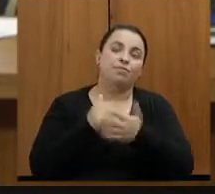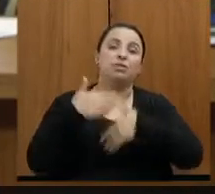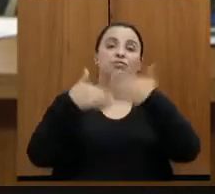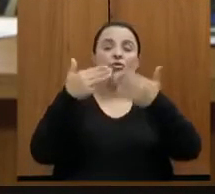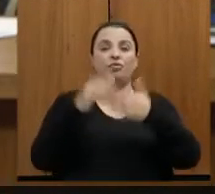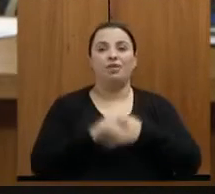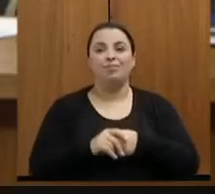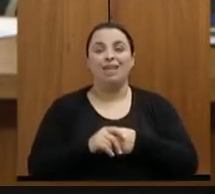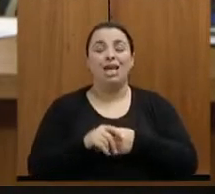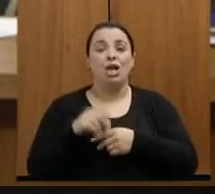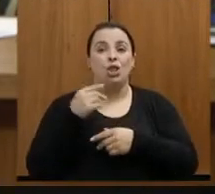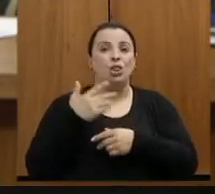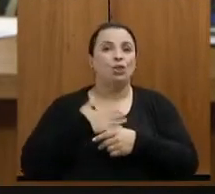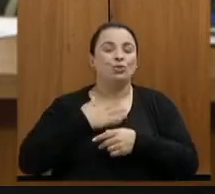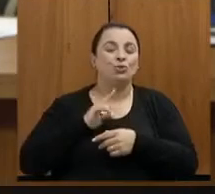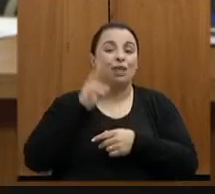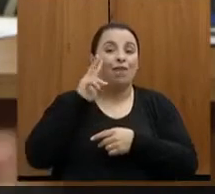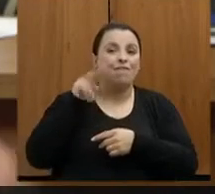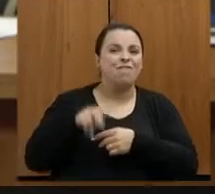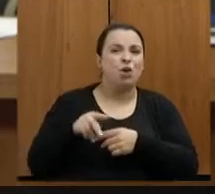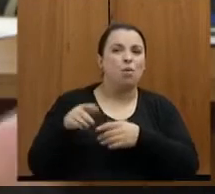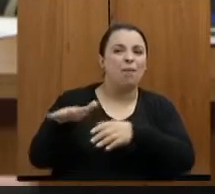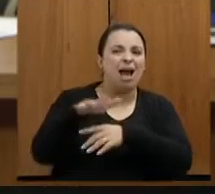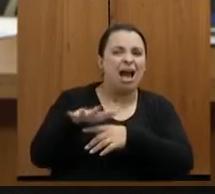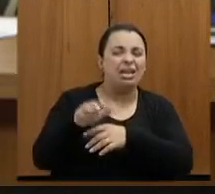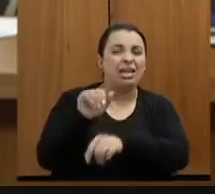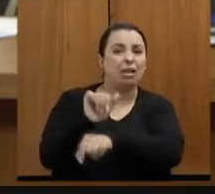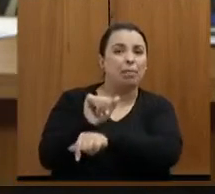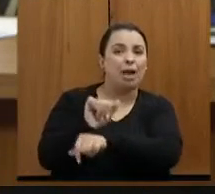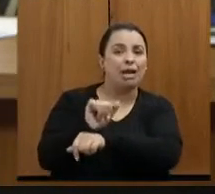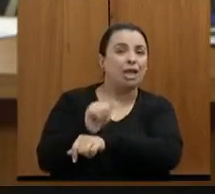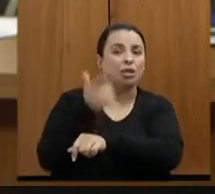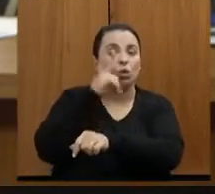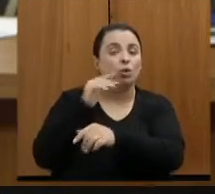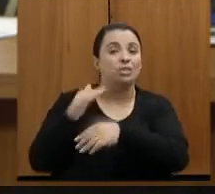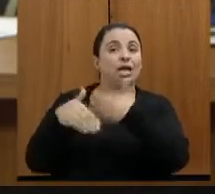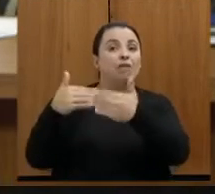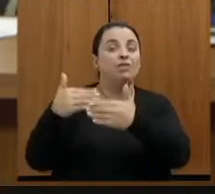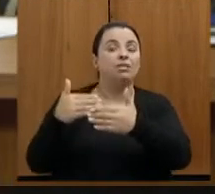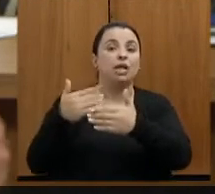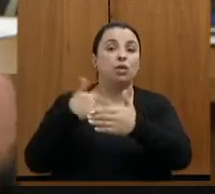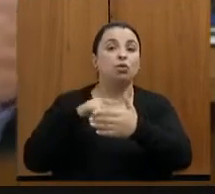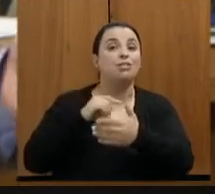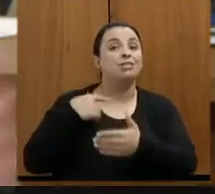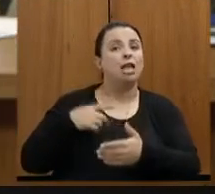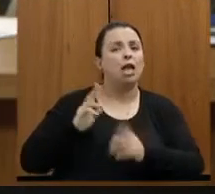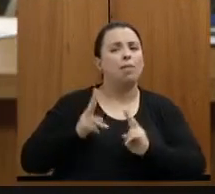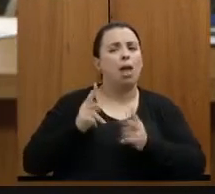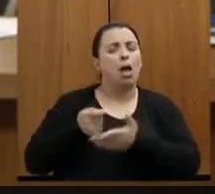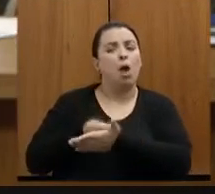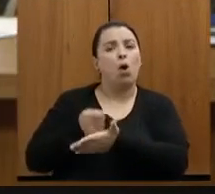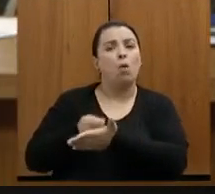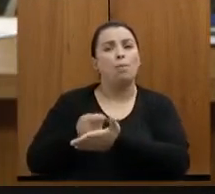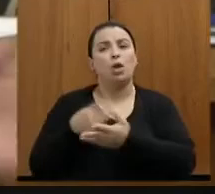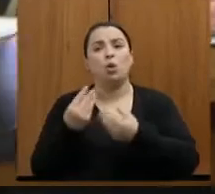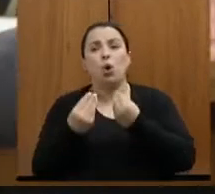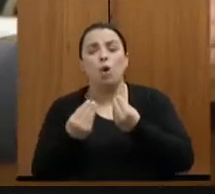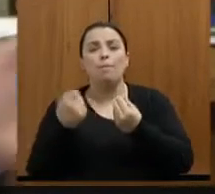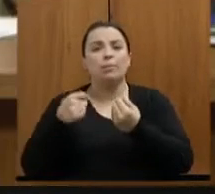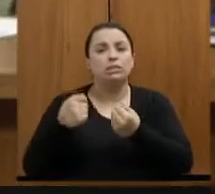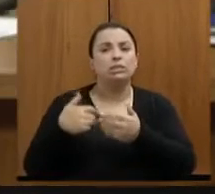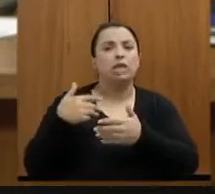estancada, parada há muito tempo sem ter um avanço. Então, a gente sempre está cobrando um avanço, uma melhoria no progresso das ações.